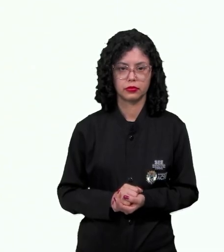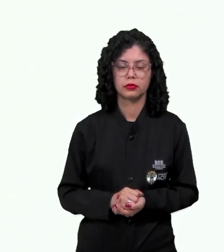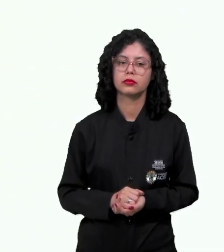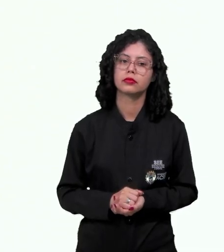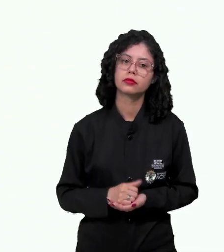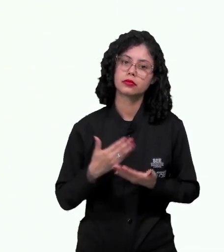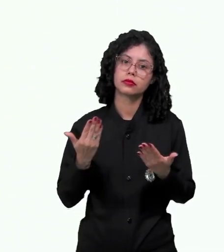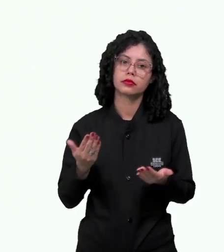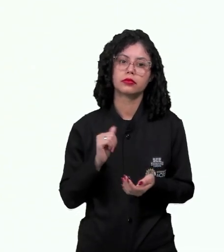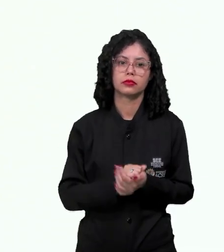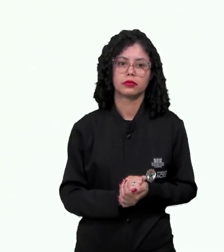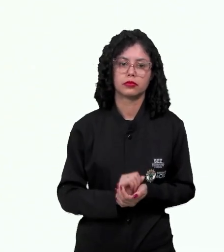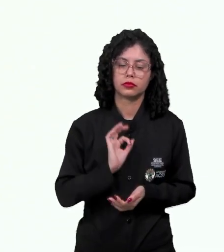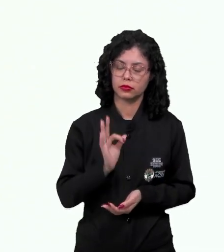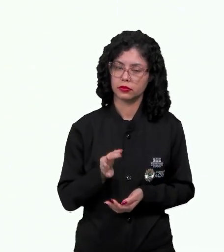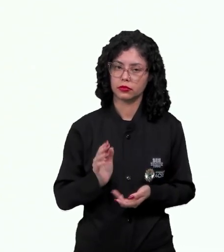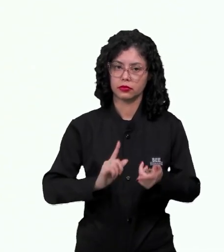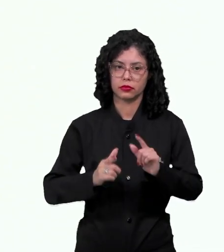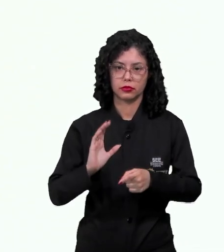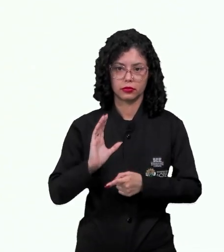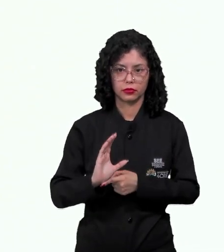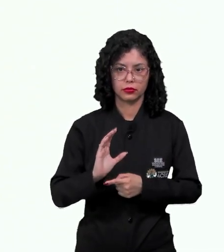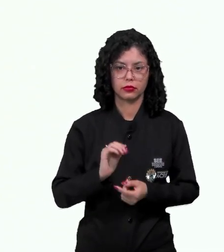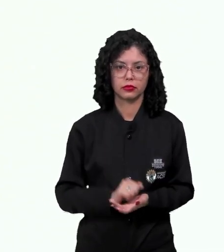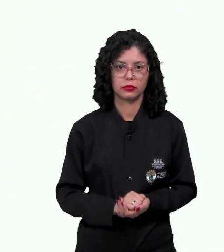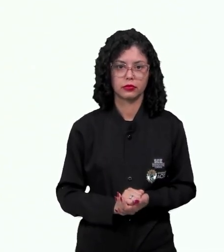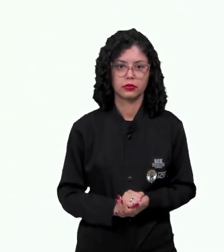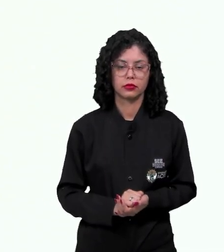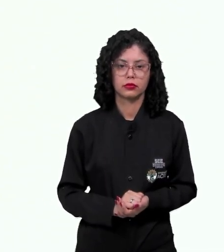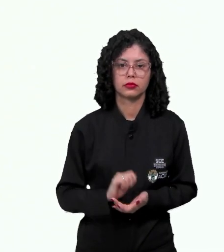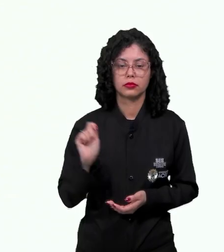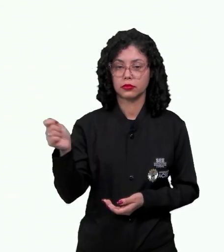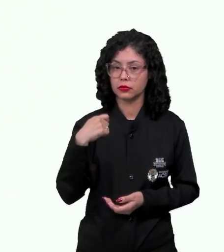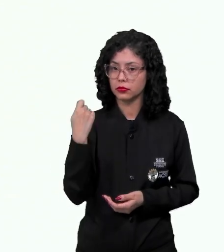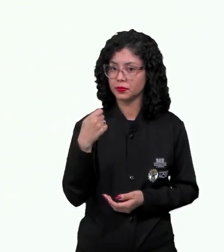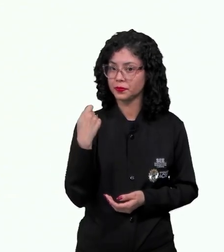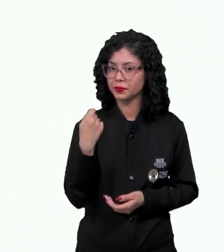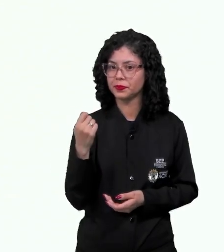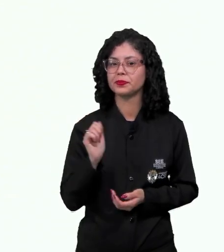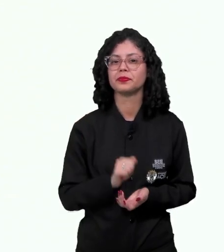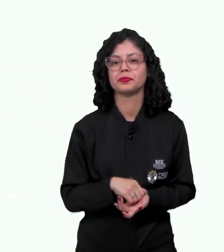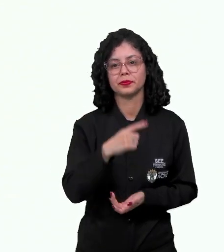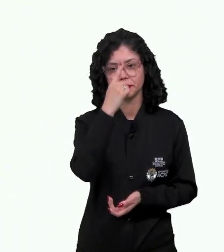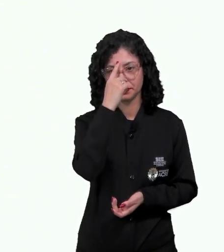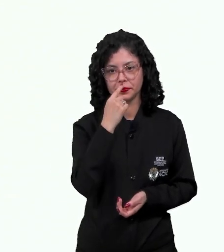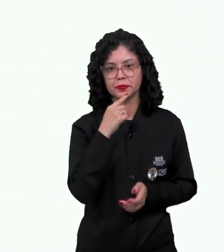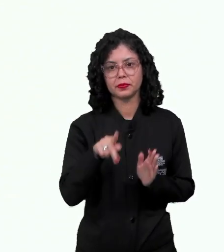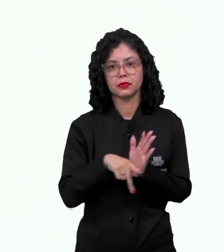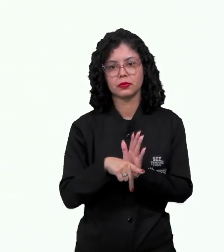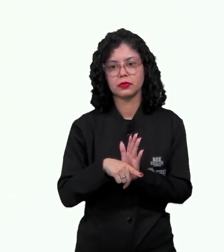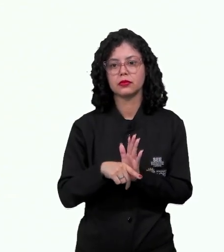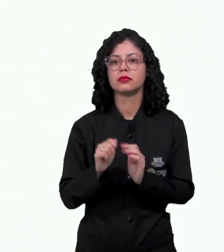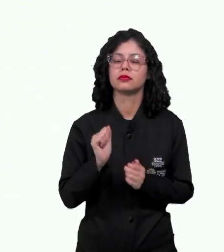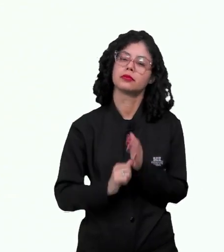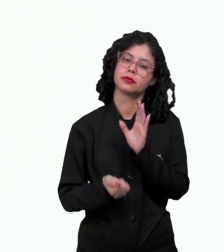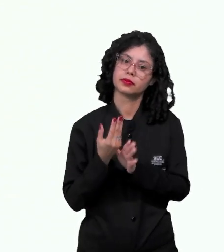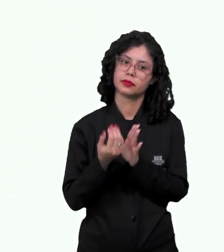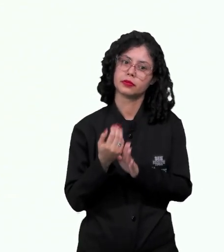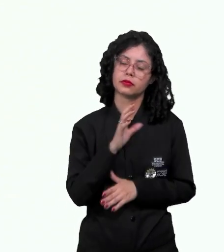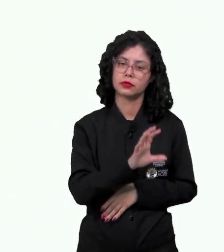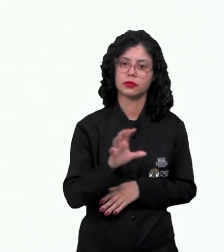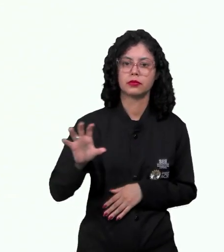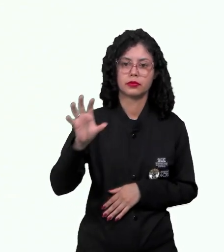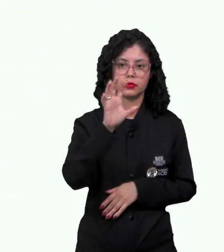Olha só, gabarito certinho. Letra C. Participar da Expo Acre com shows, exposições